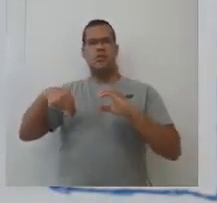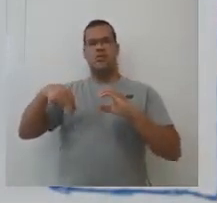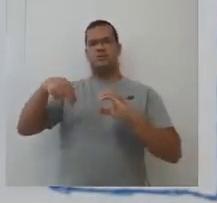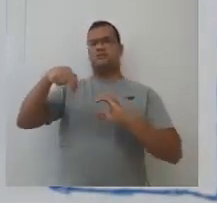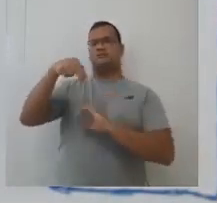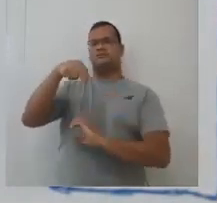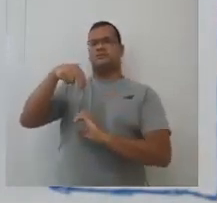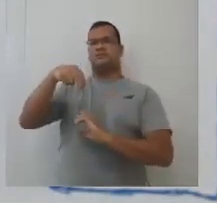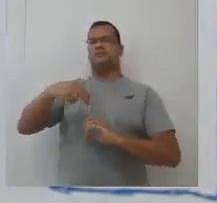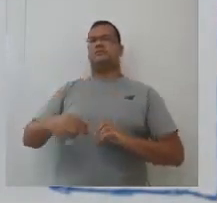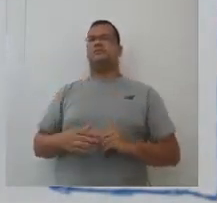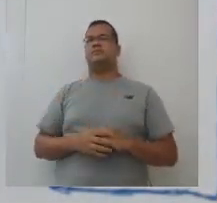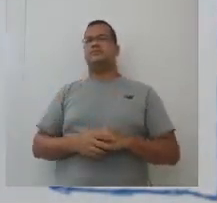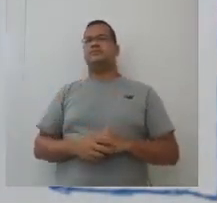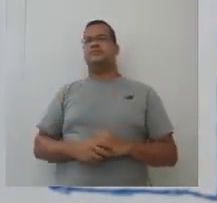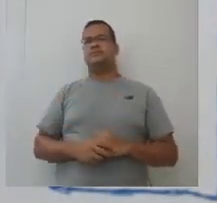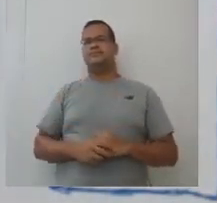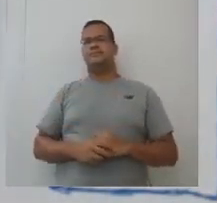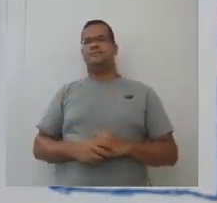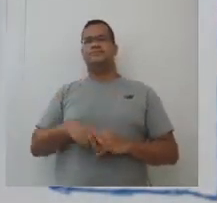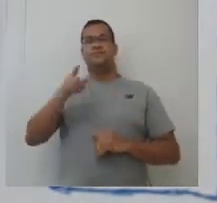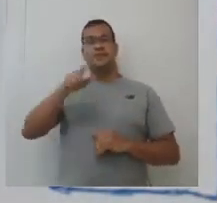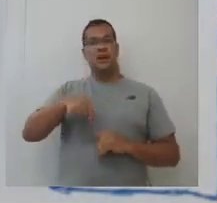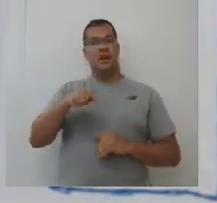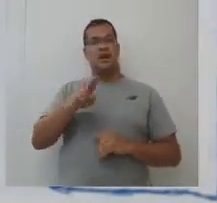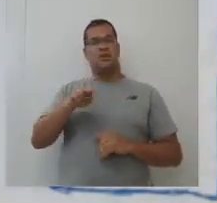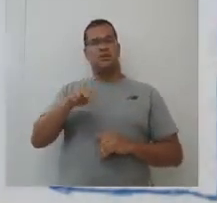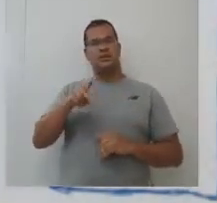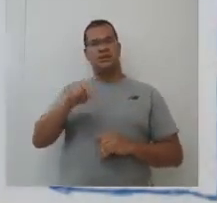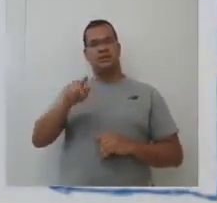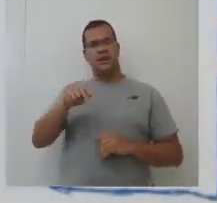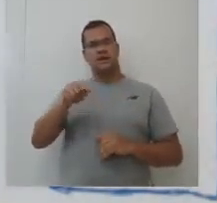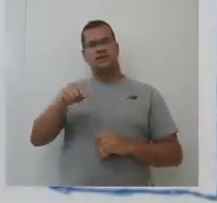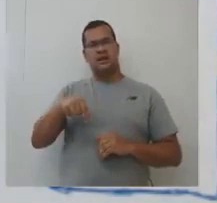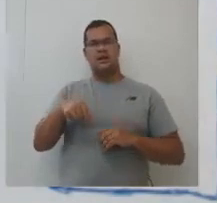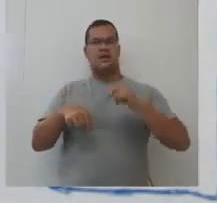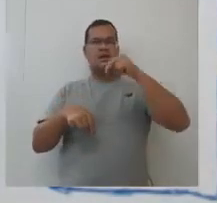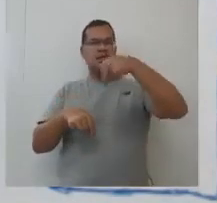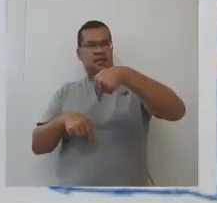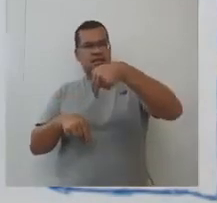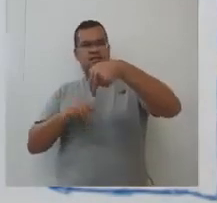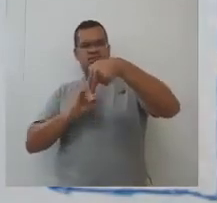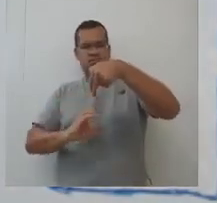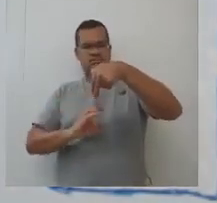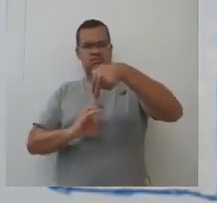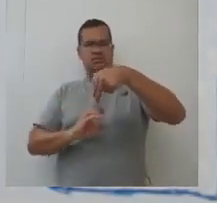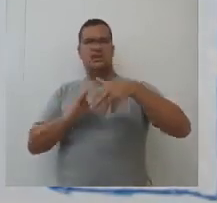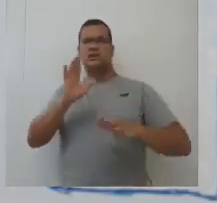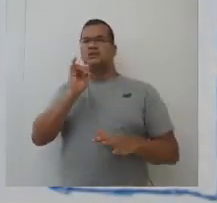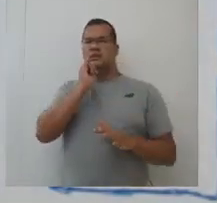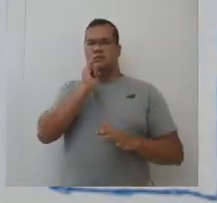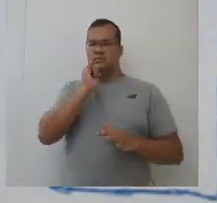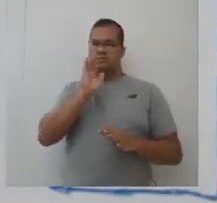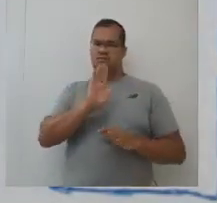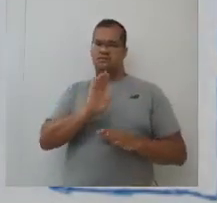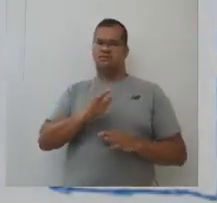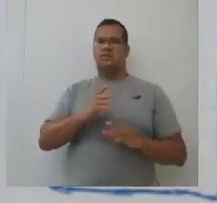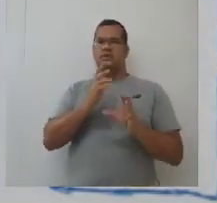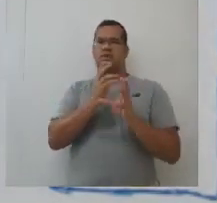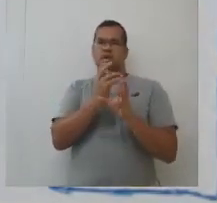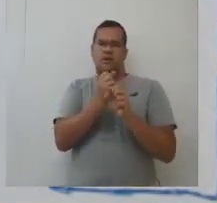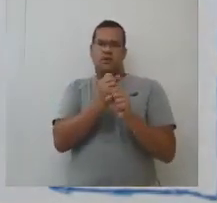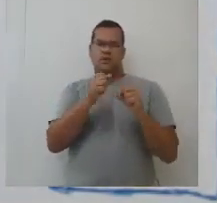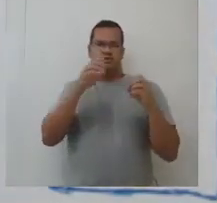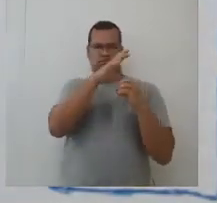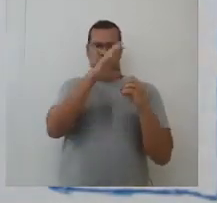Coulomb? C. Então, a unidade do campo elétrico é Newton por Coulomb. Exemplo. Vamos supor que você calcule o campo